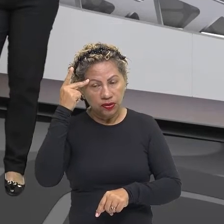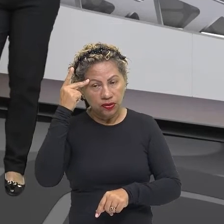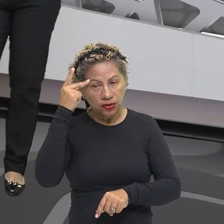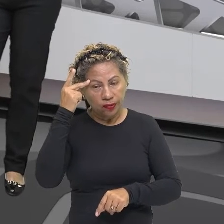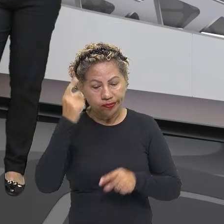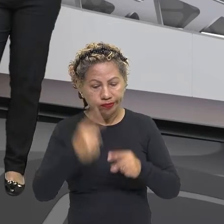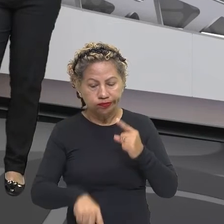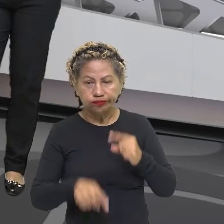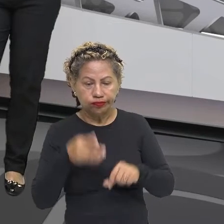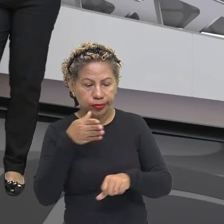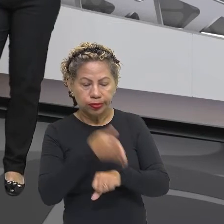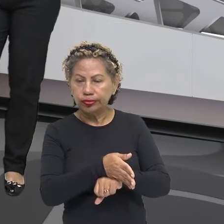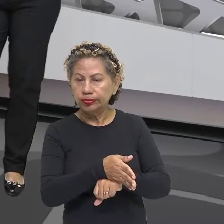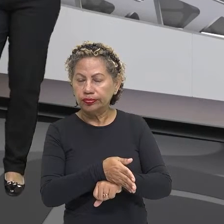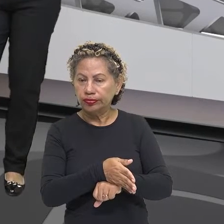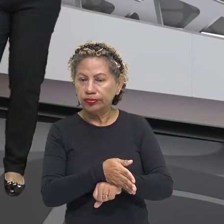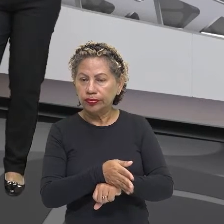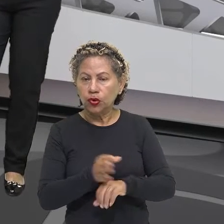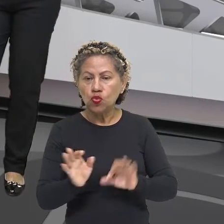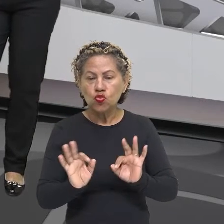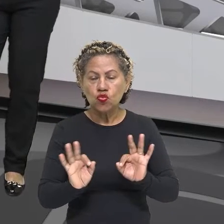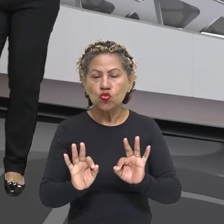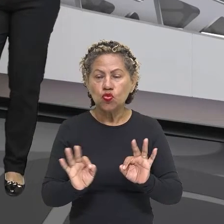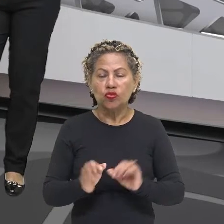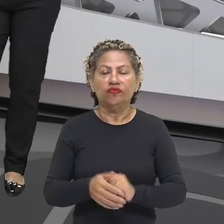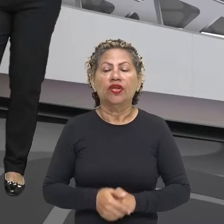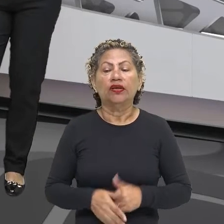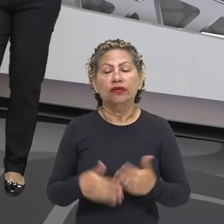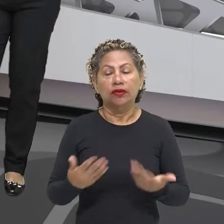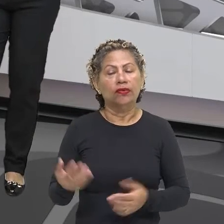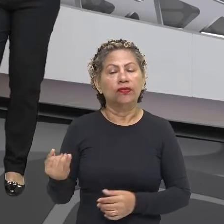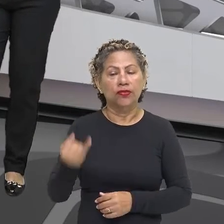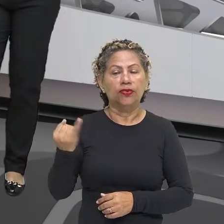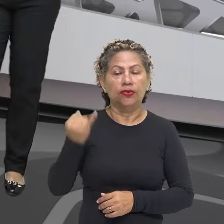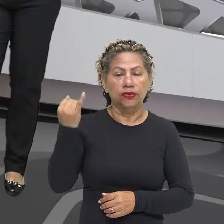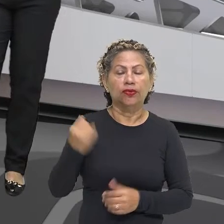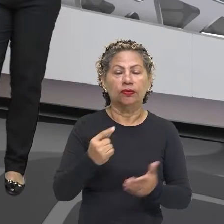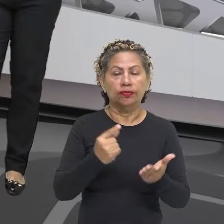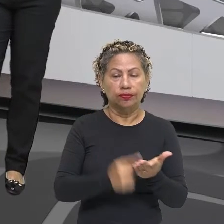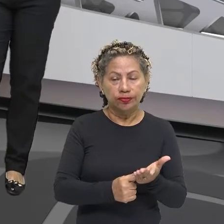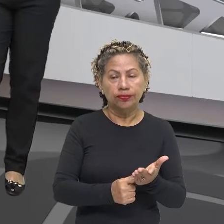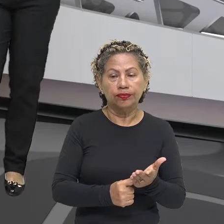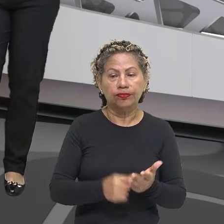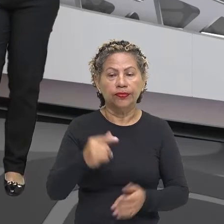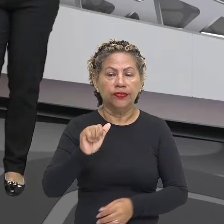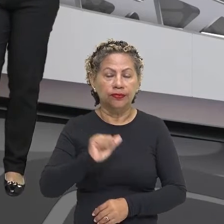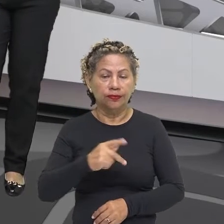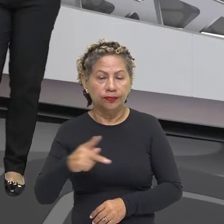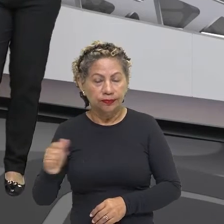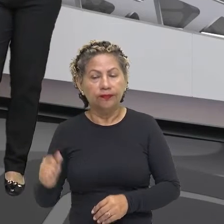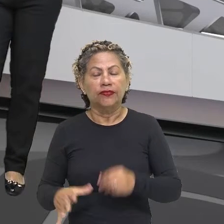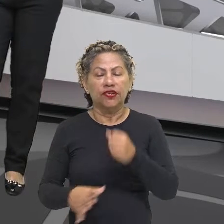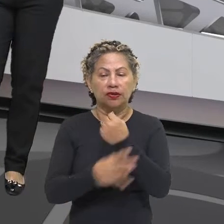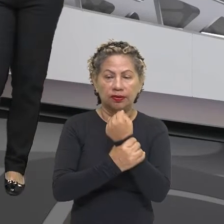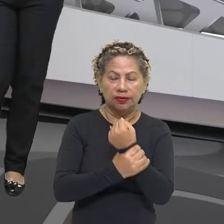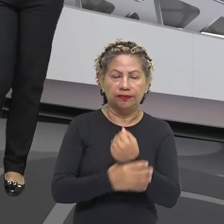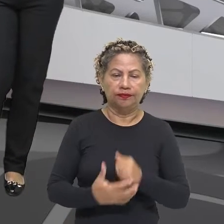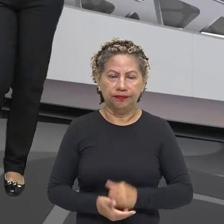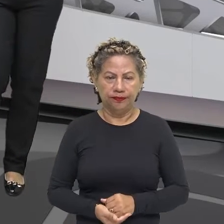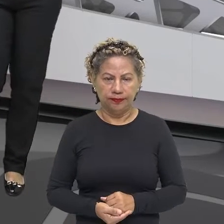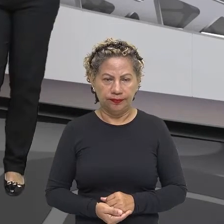Então, é muito seguro, certo? E acaba ajudando a trazer a